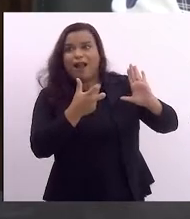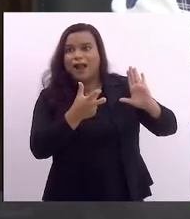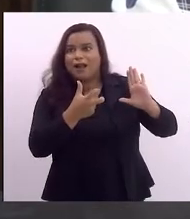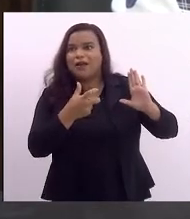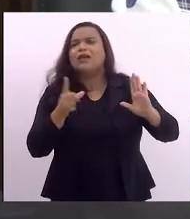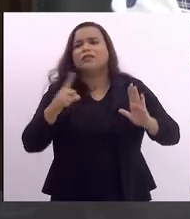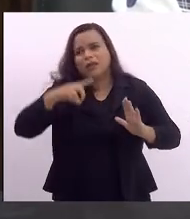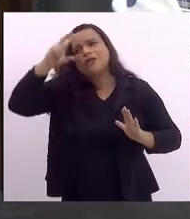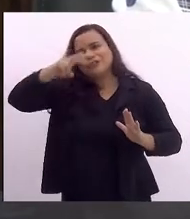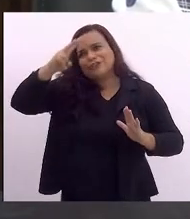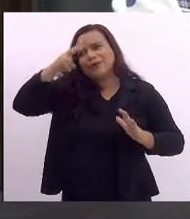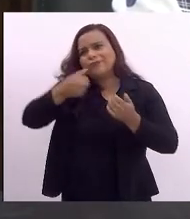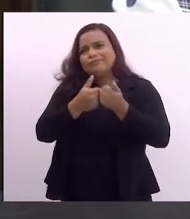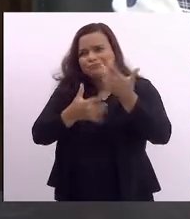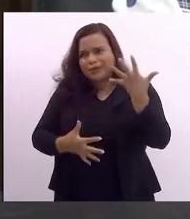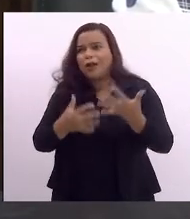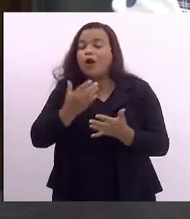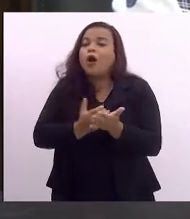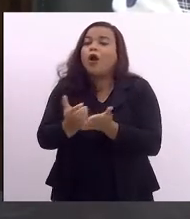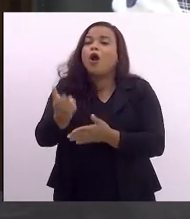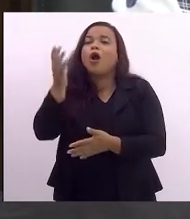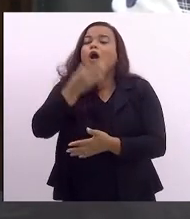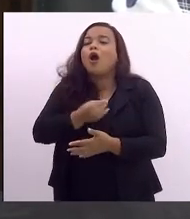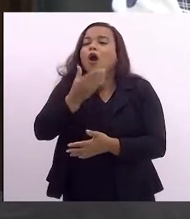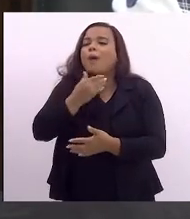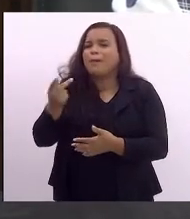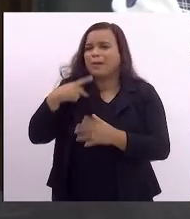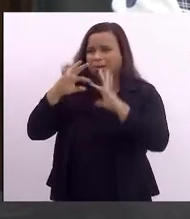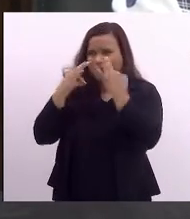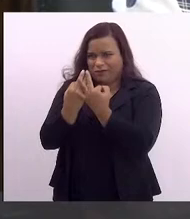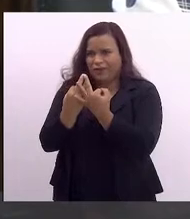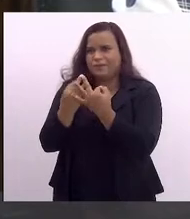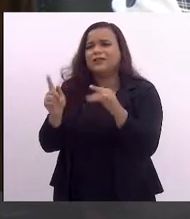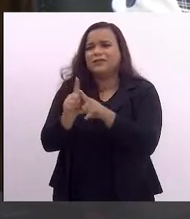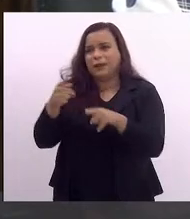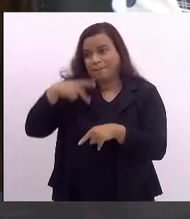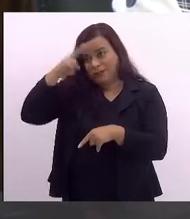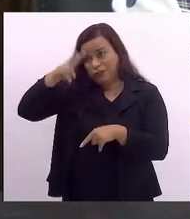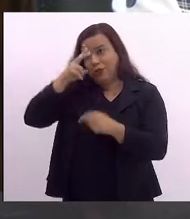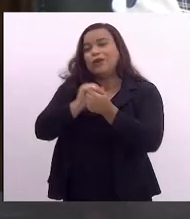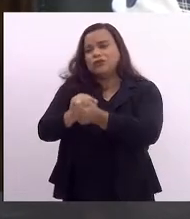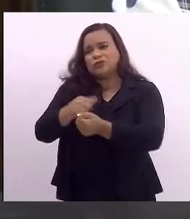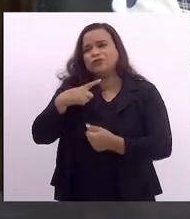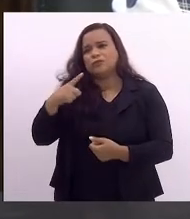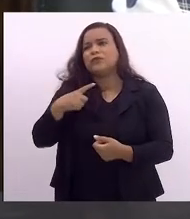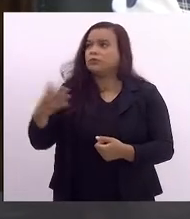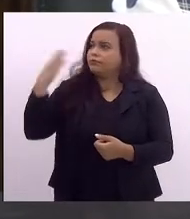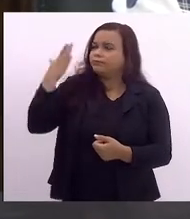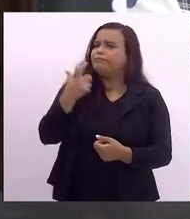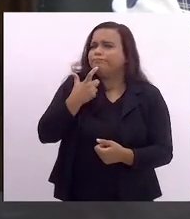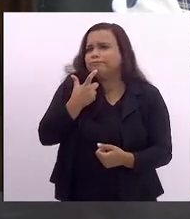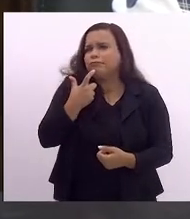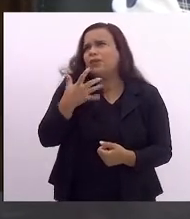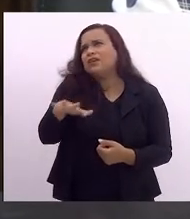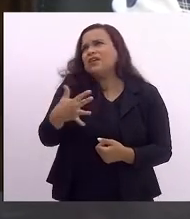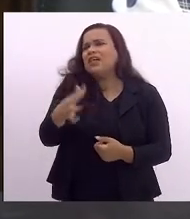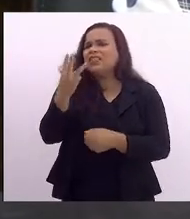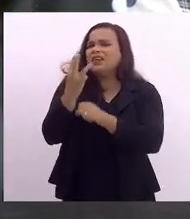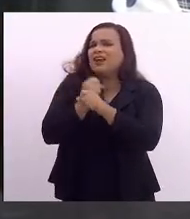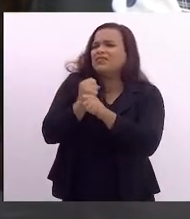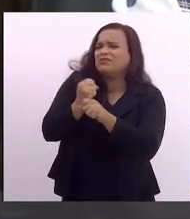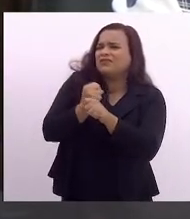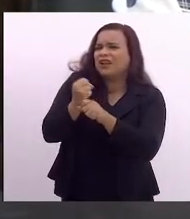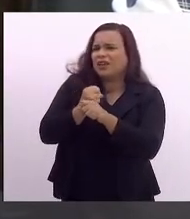contar que começam com os homens da minha família e que passam pela minha história. Eu, recentemente, não fazem 3 anos, estava